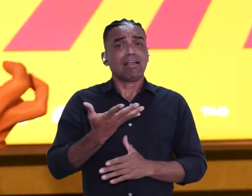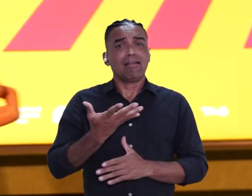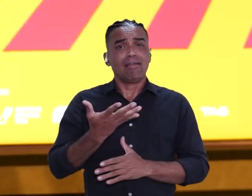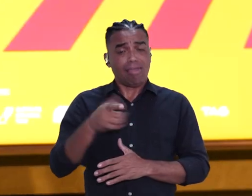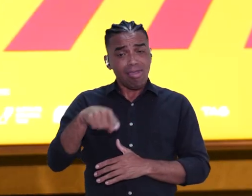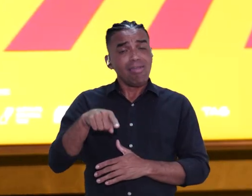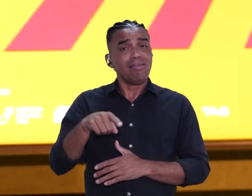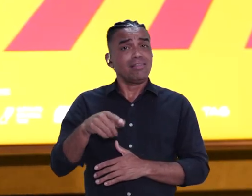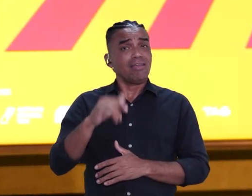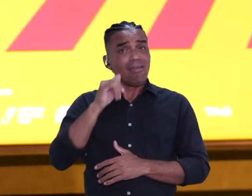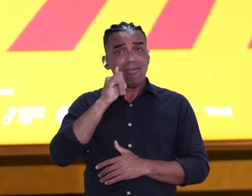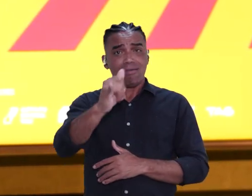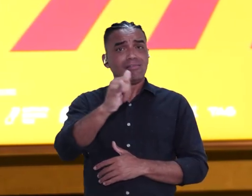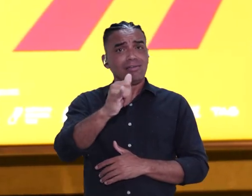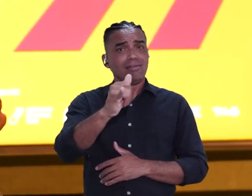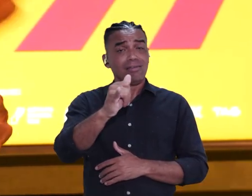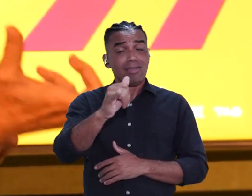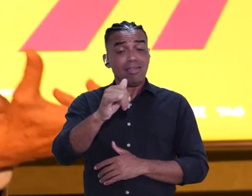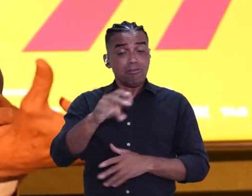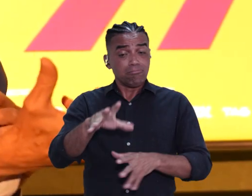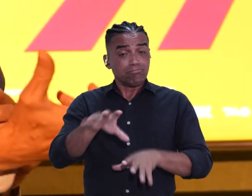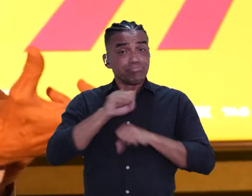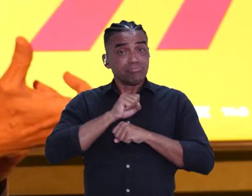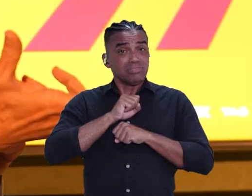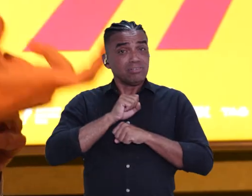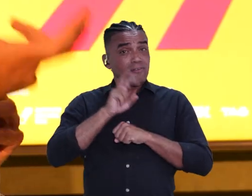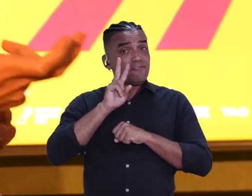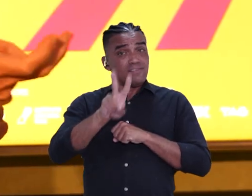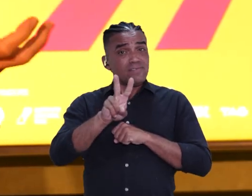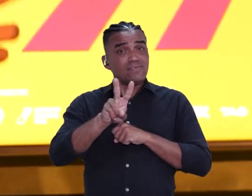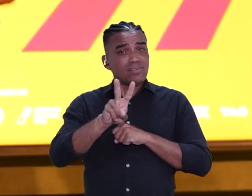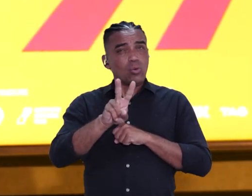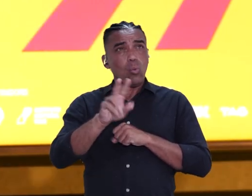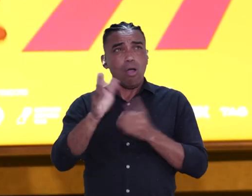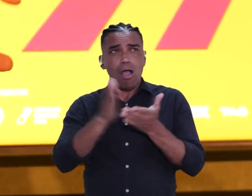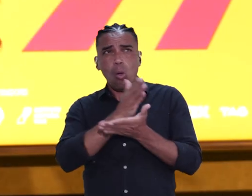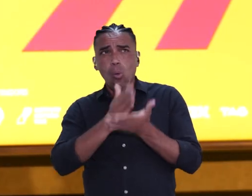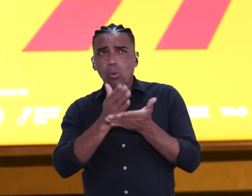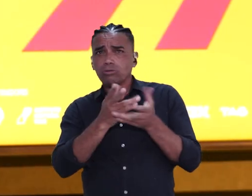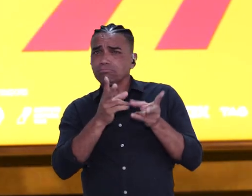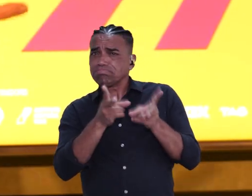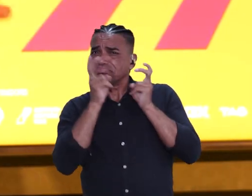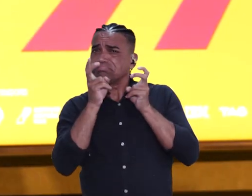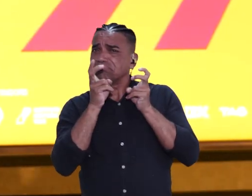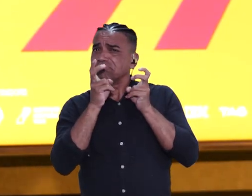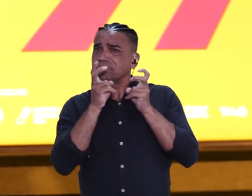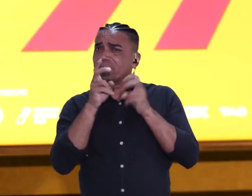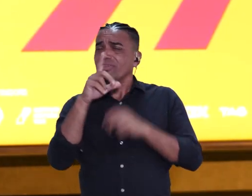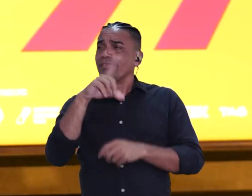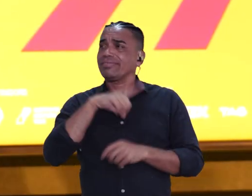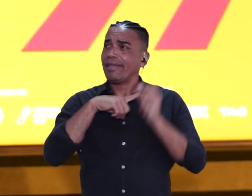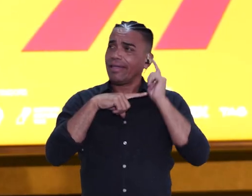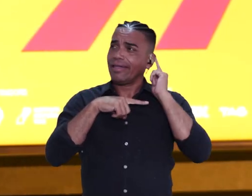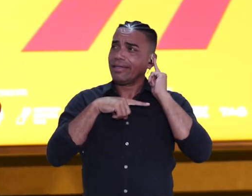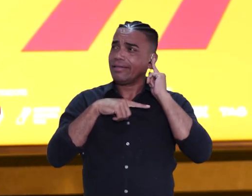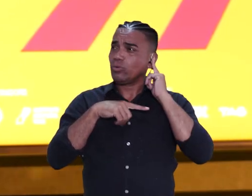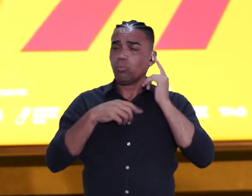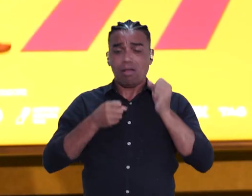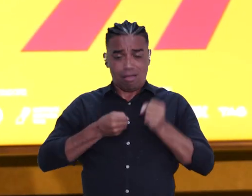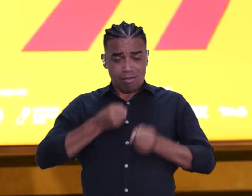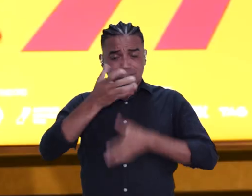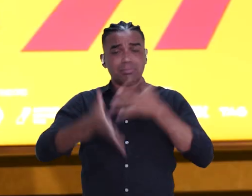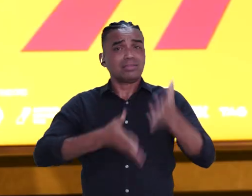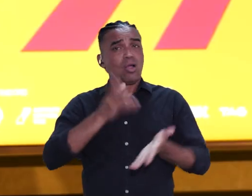é dele que vem o recado, ele que escutou dali alguma coisa que tem, vamos dizer, uma